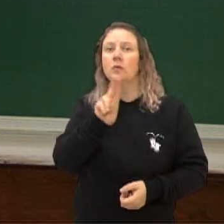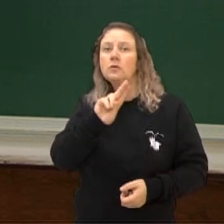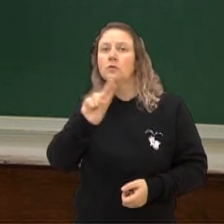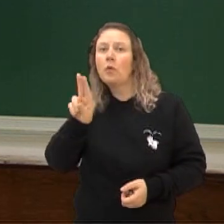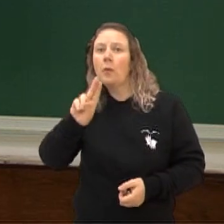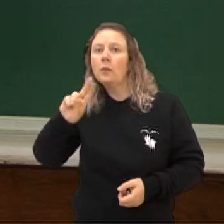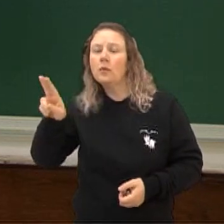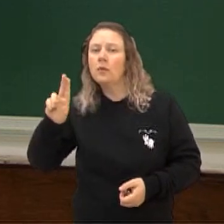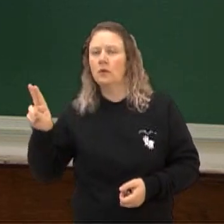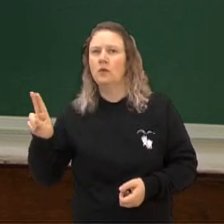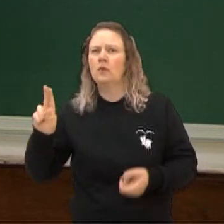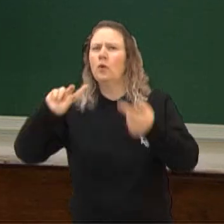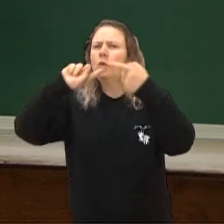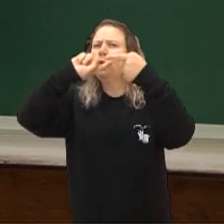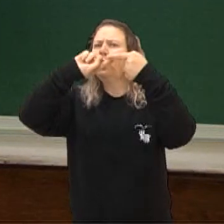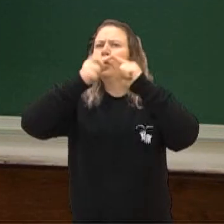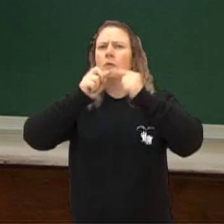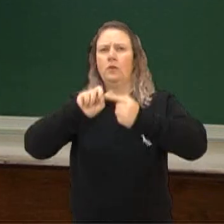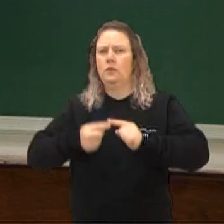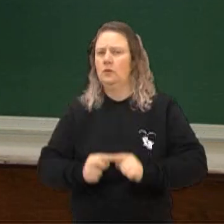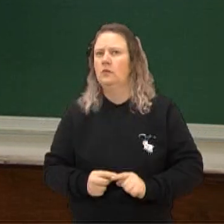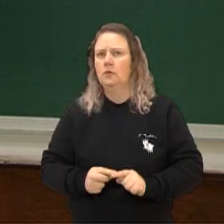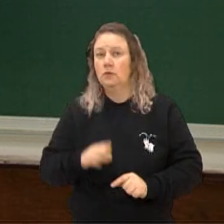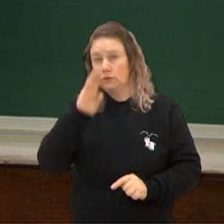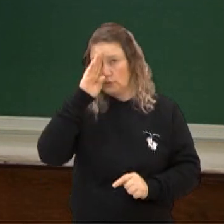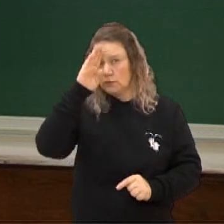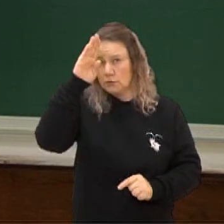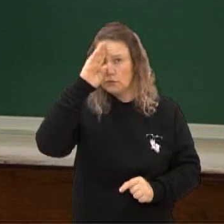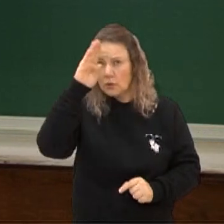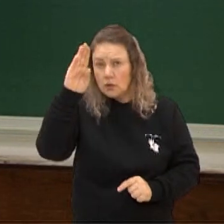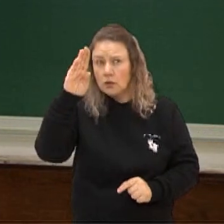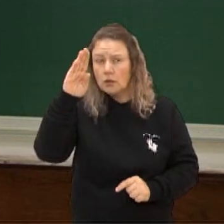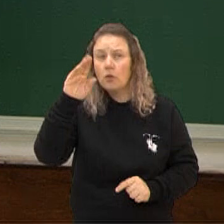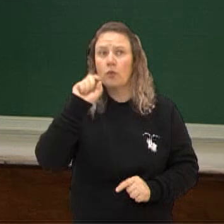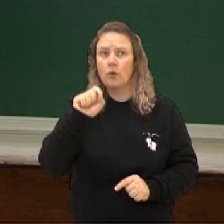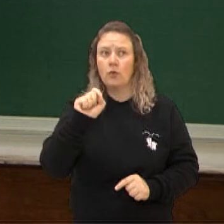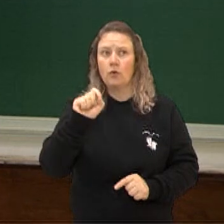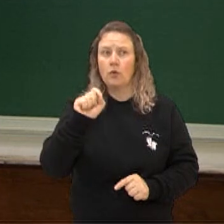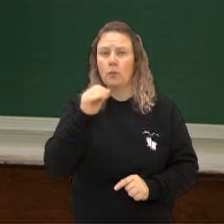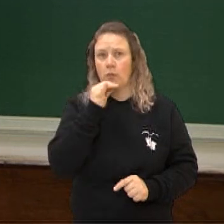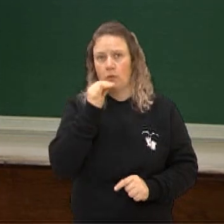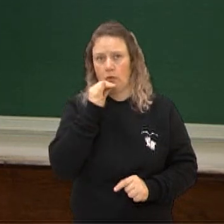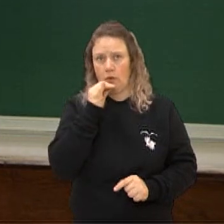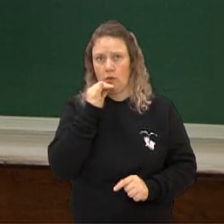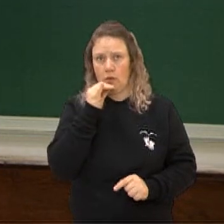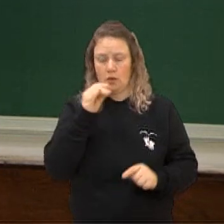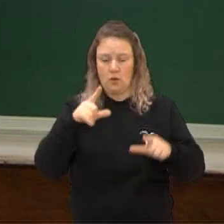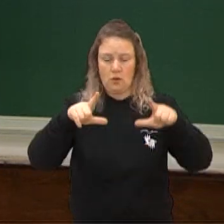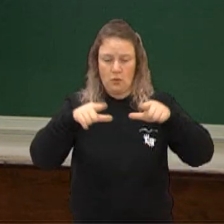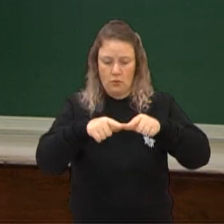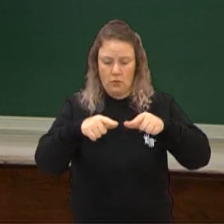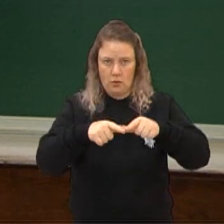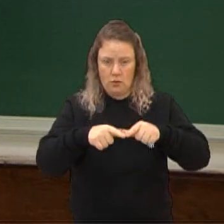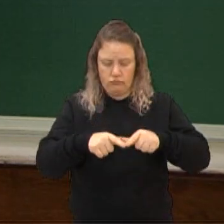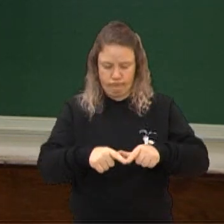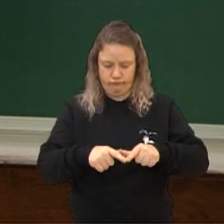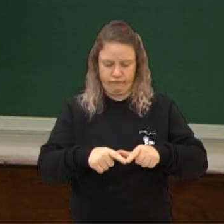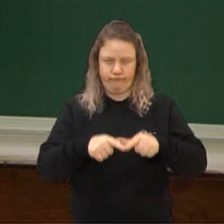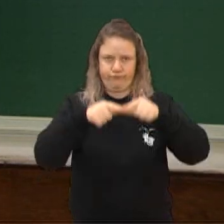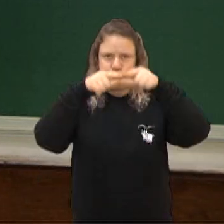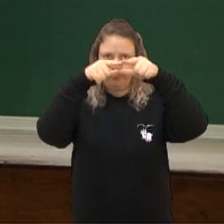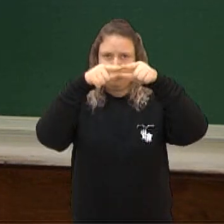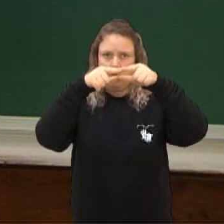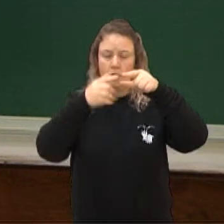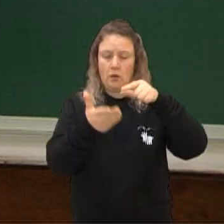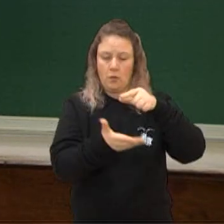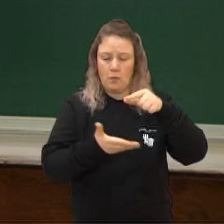ela tem uma relação direta com o polígono das bases. Perceba assim, esse prisma é um prisma triangular porque ele